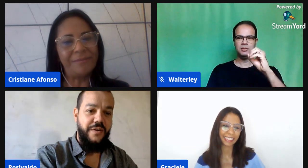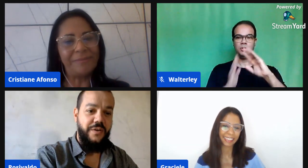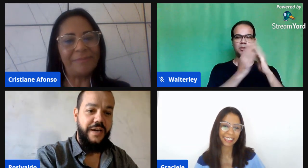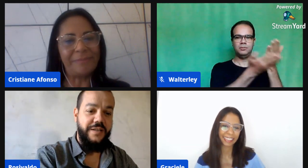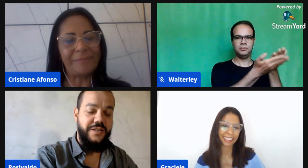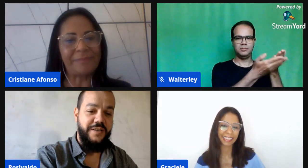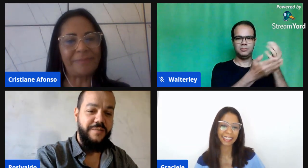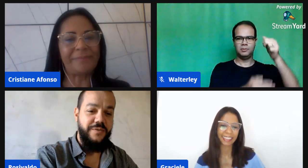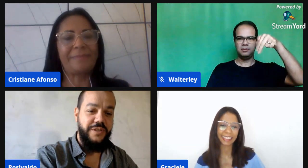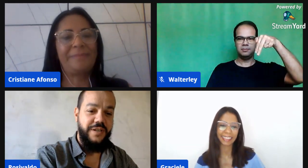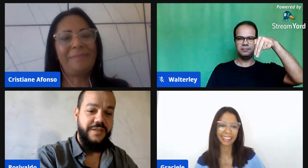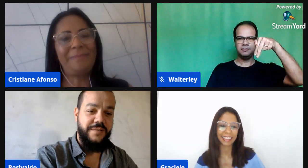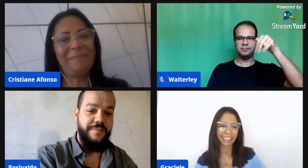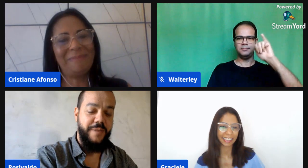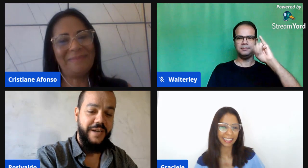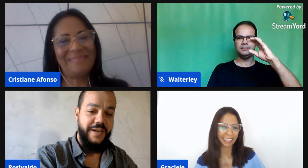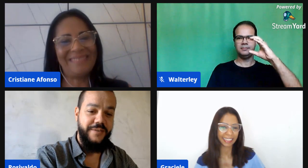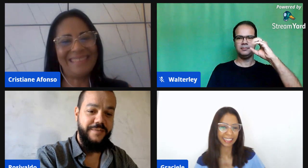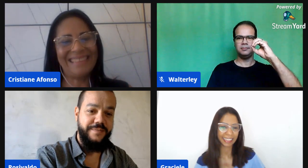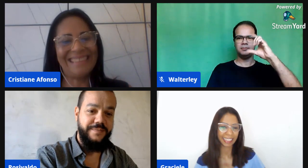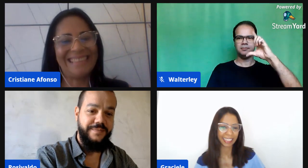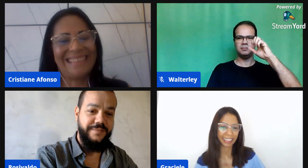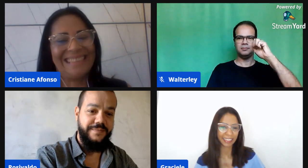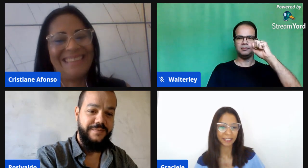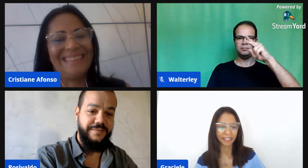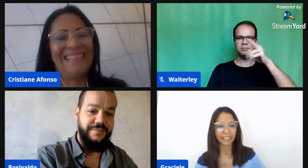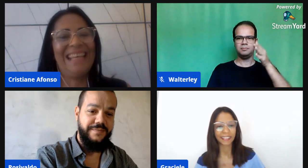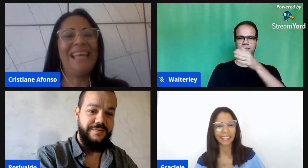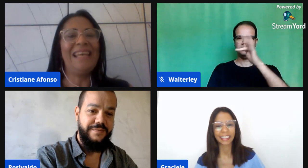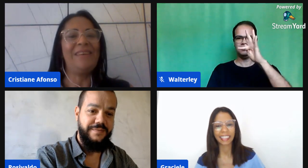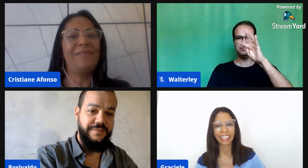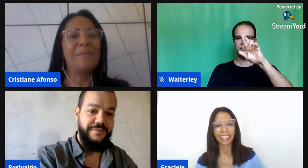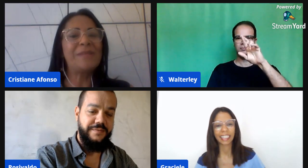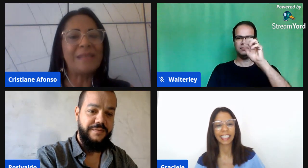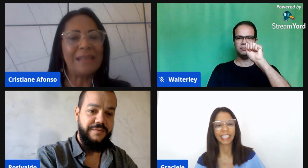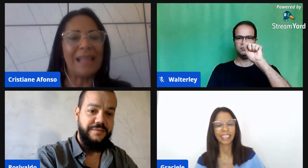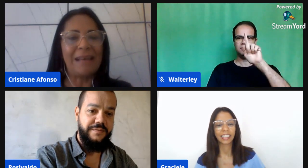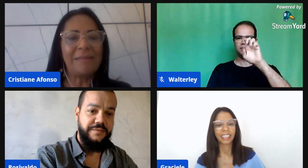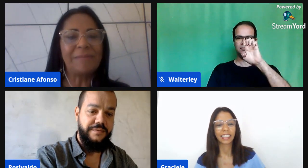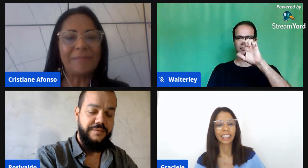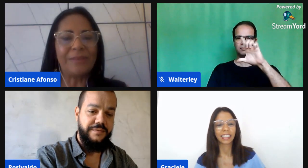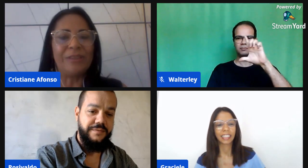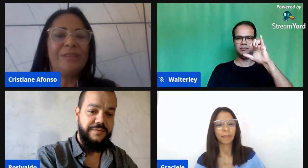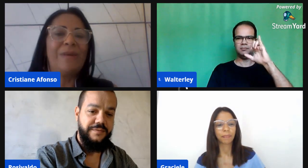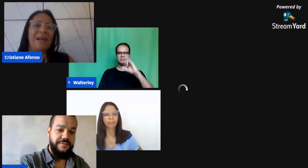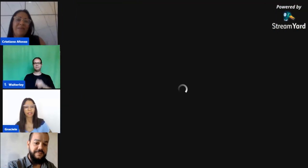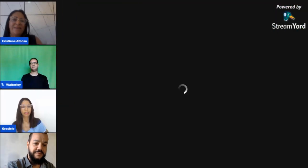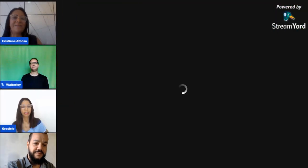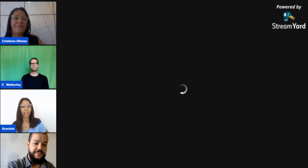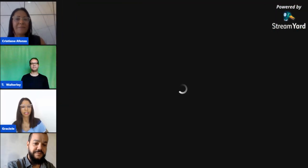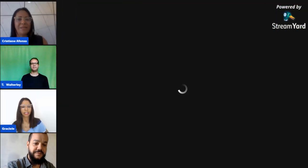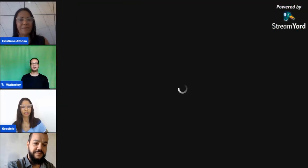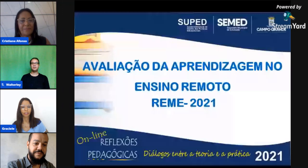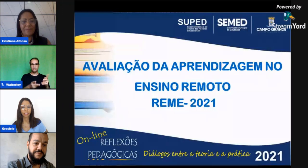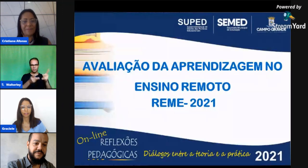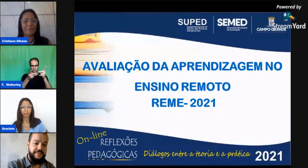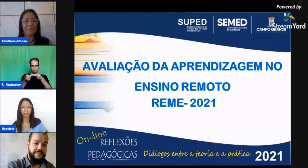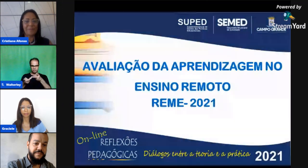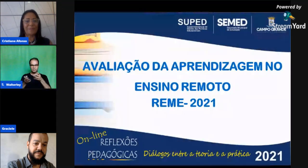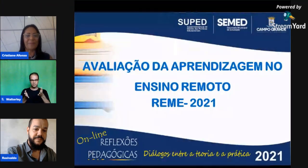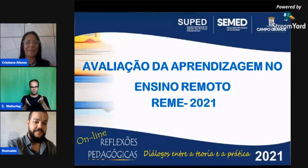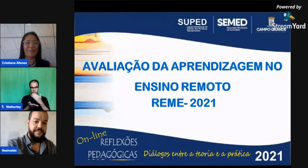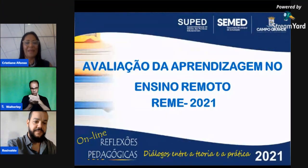-vindo Olá, Cristiane, bom dia, obrigado E vamos lá continuar com a nossa formação